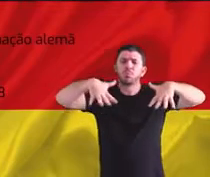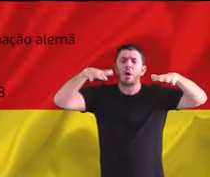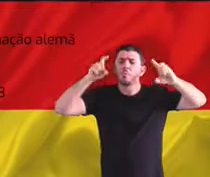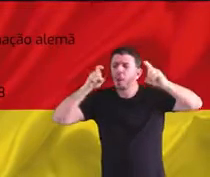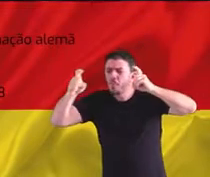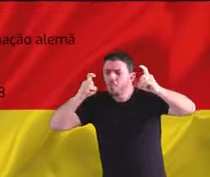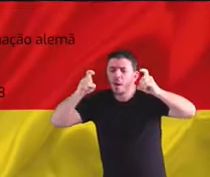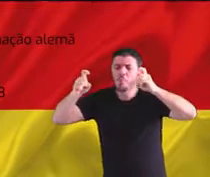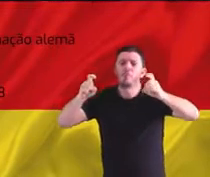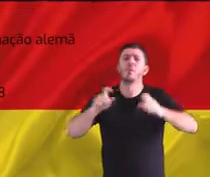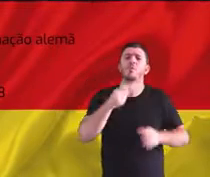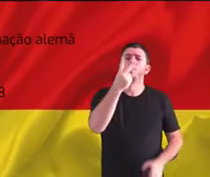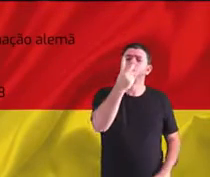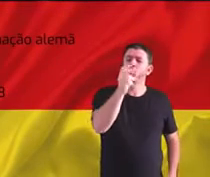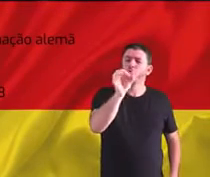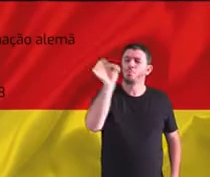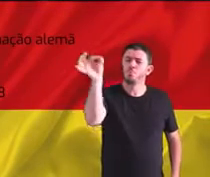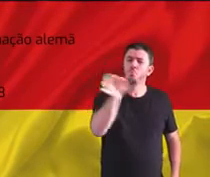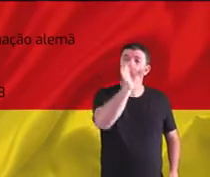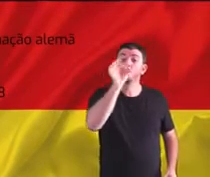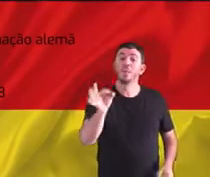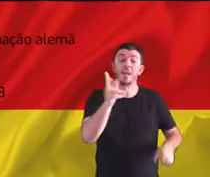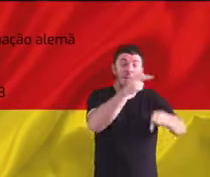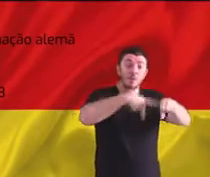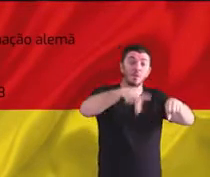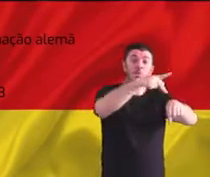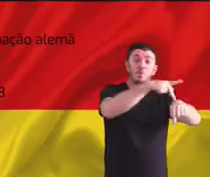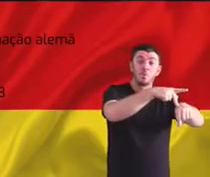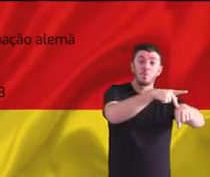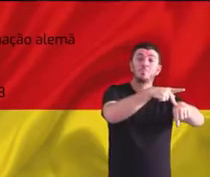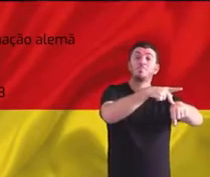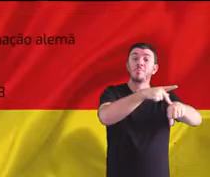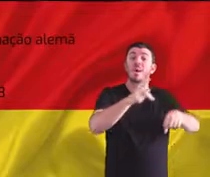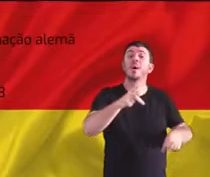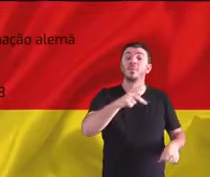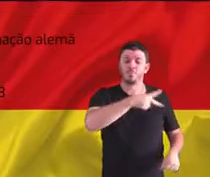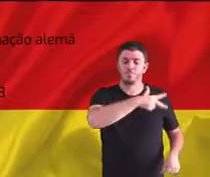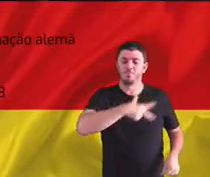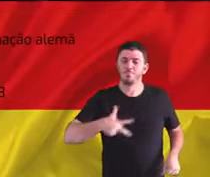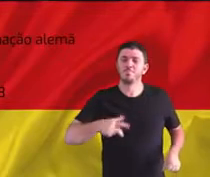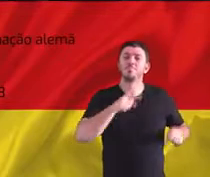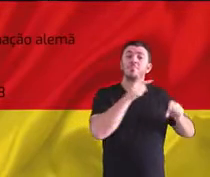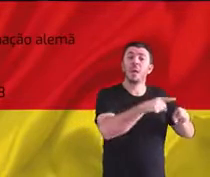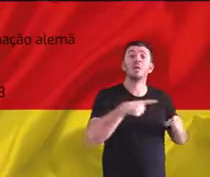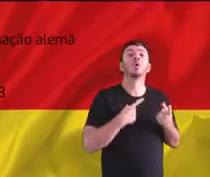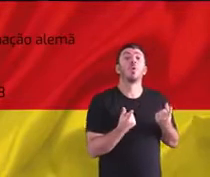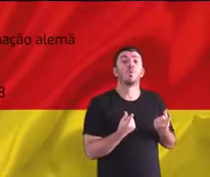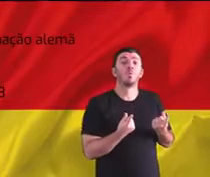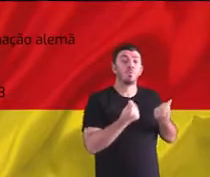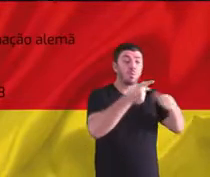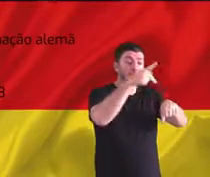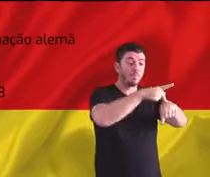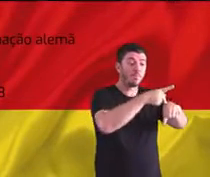que 20% do território da Tchecoslováquia, a região dos Sudetos, rica em minérios, passou